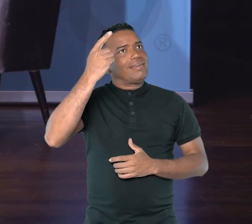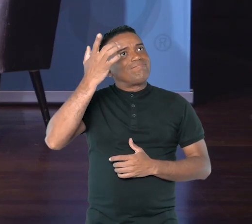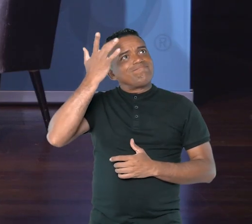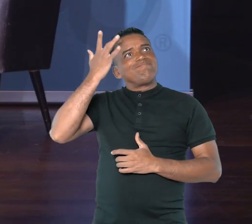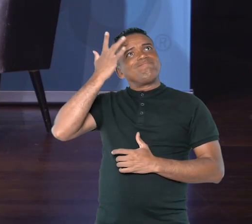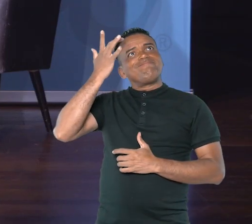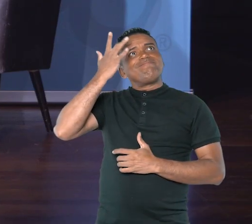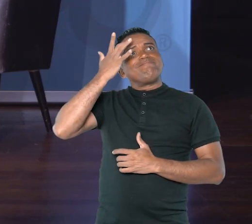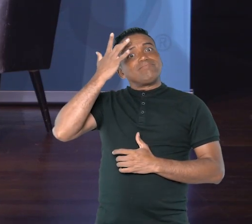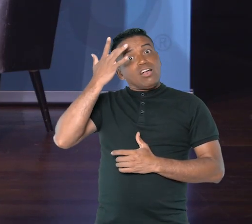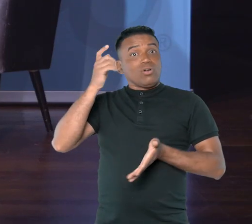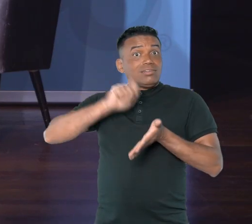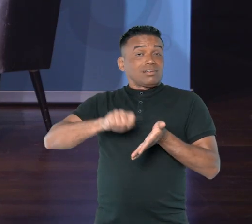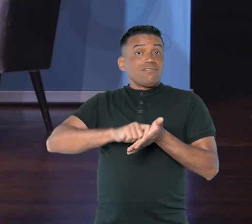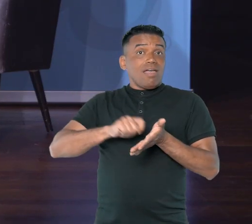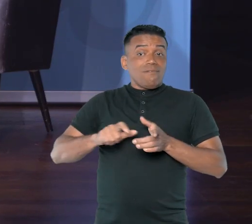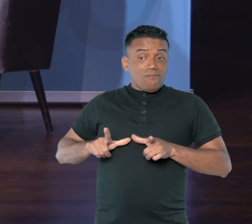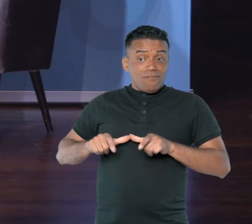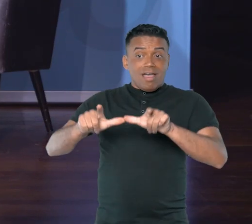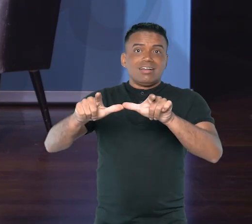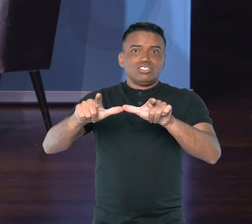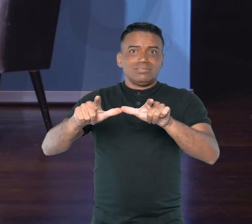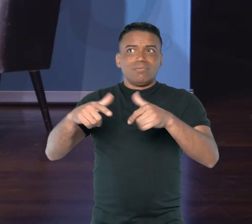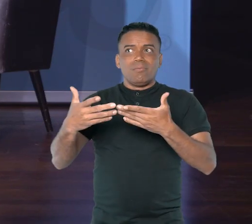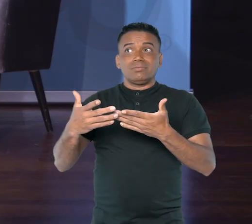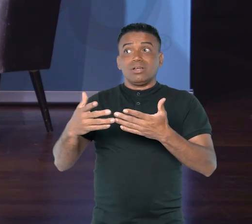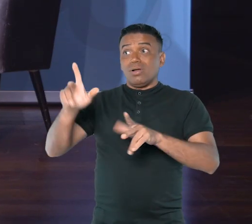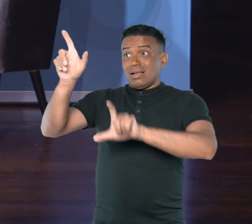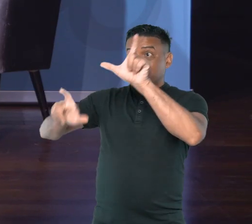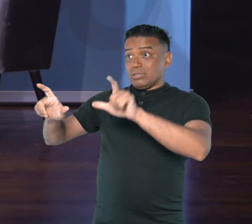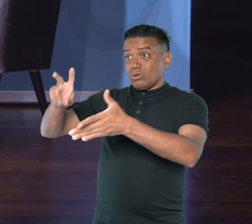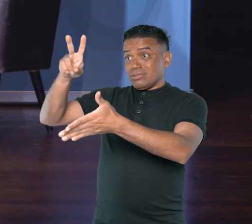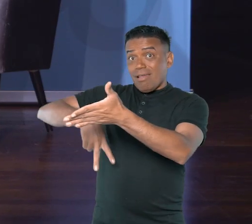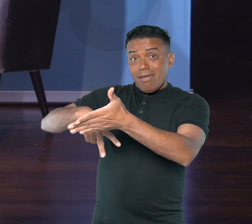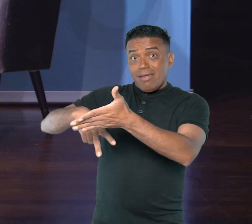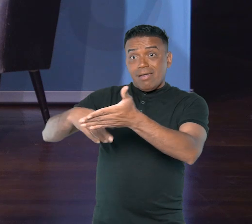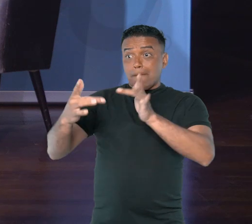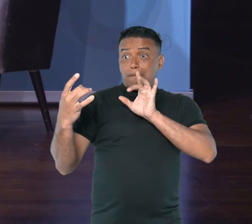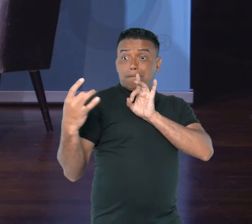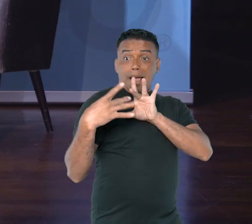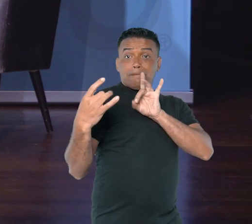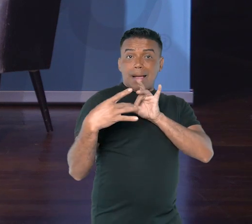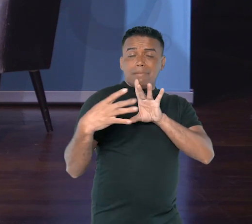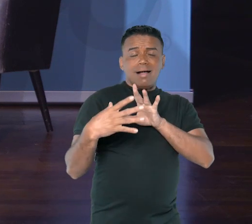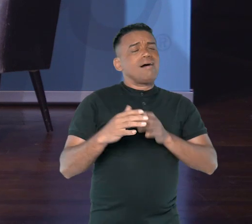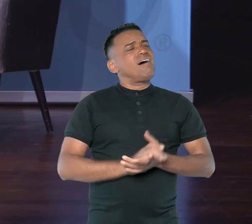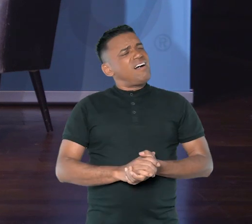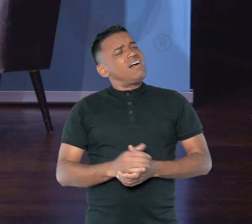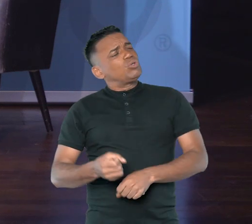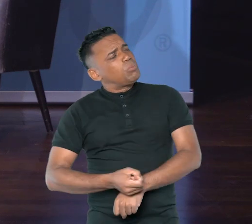Não, eu quero escrever sobre viagens. E acho que muito do que eu tenho recebido dos leitores, assim, de retorno da leitura, eu